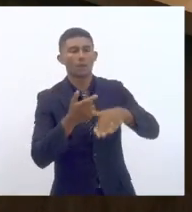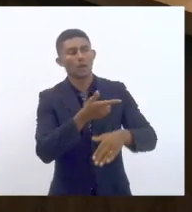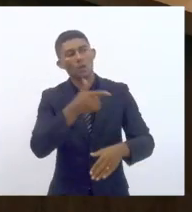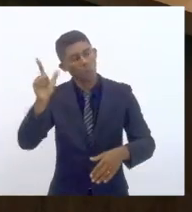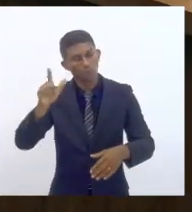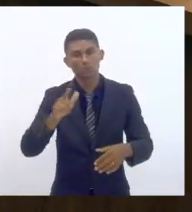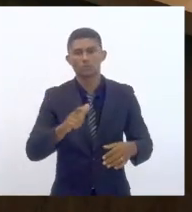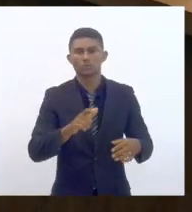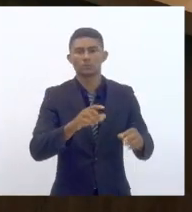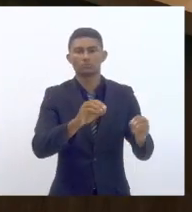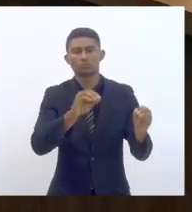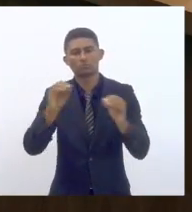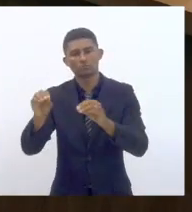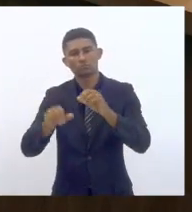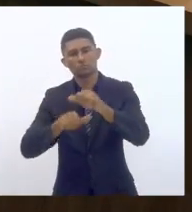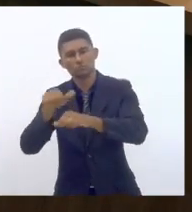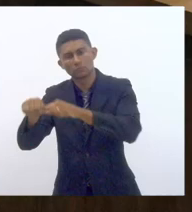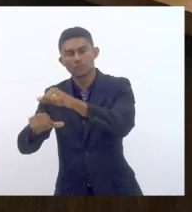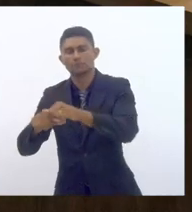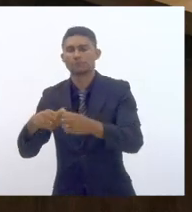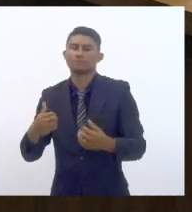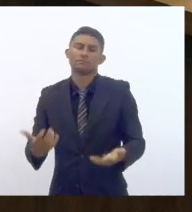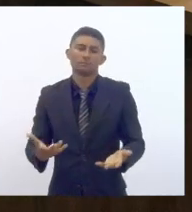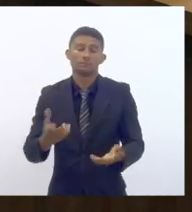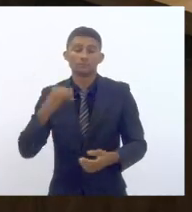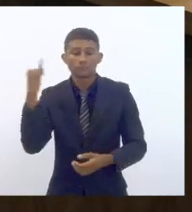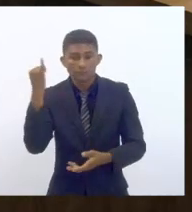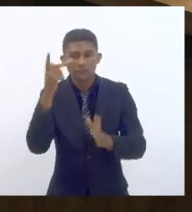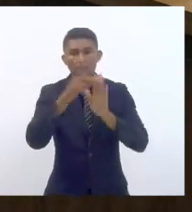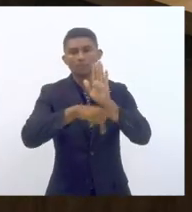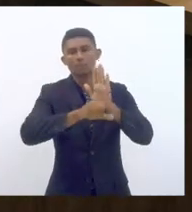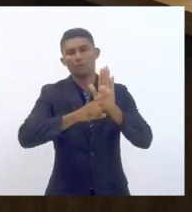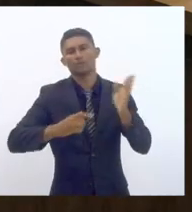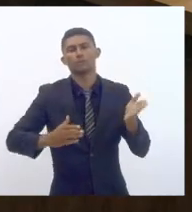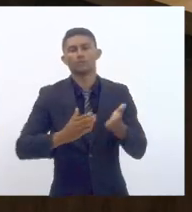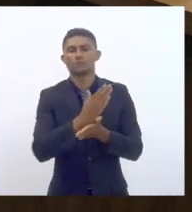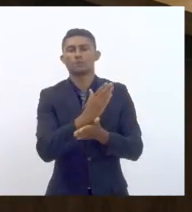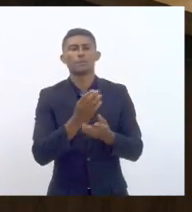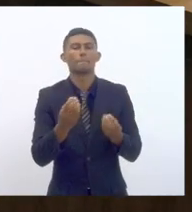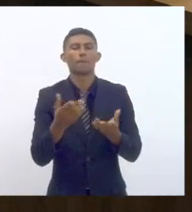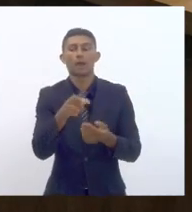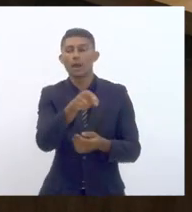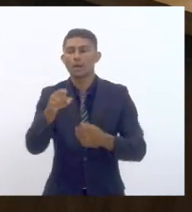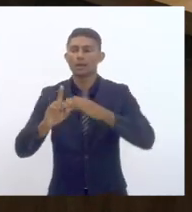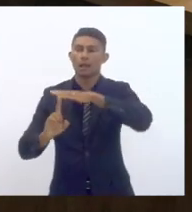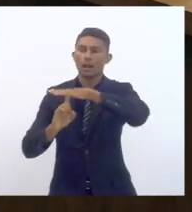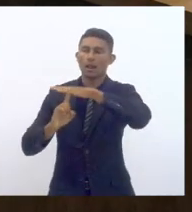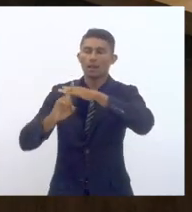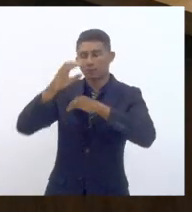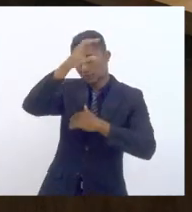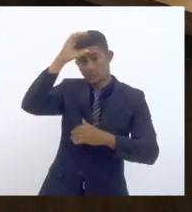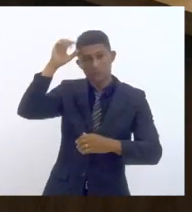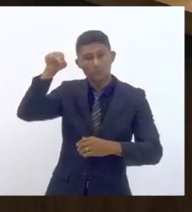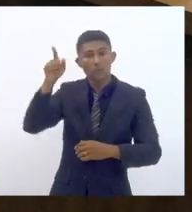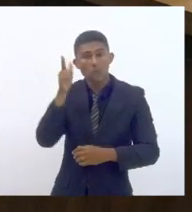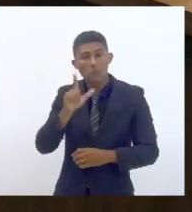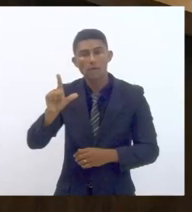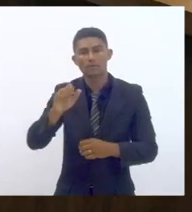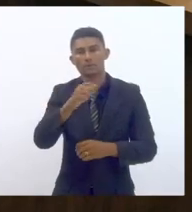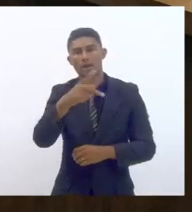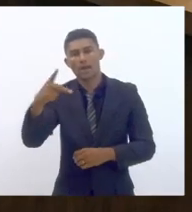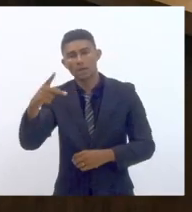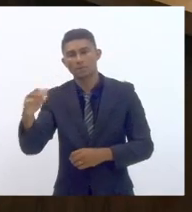suma importância a aprovação do projeto, para que os clientes consigam, através do aplicativo, fazer um